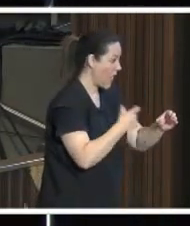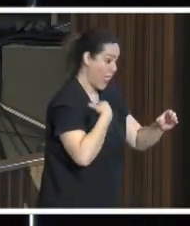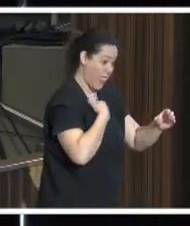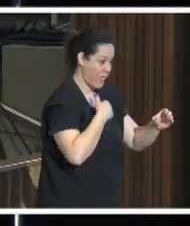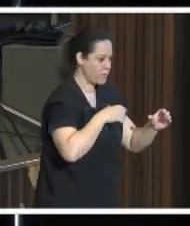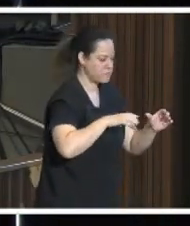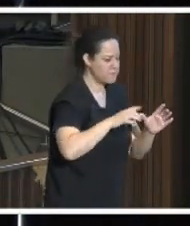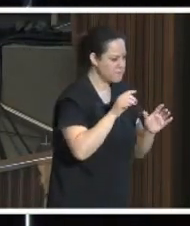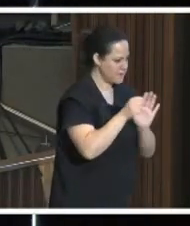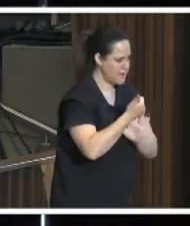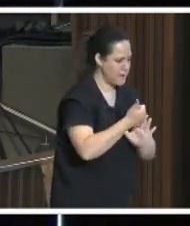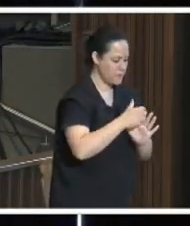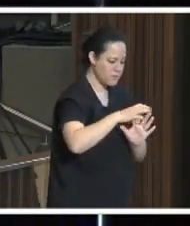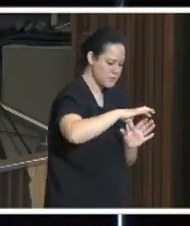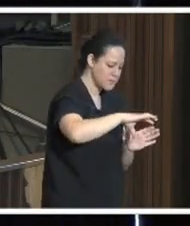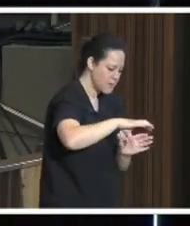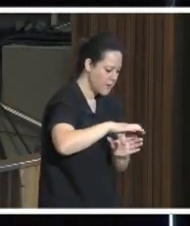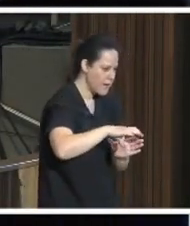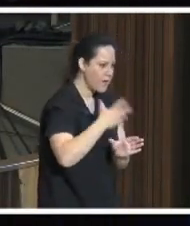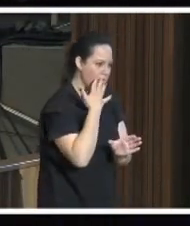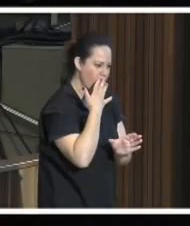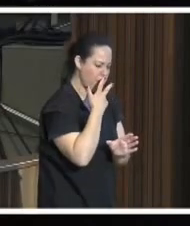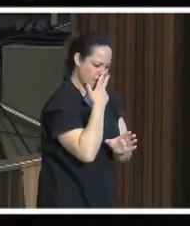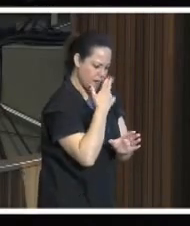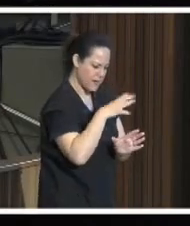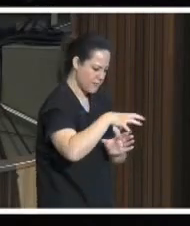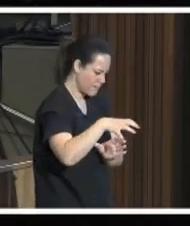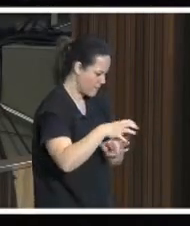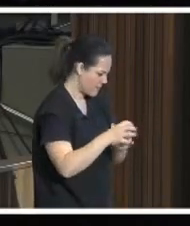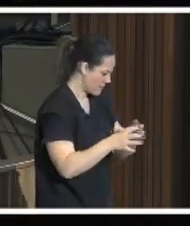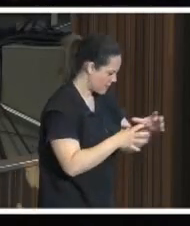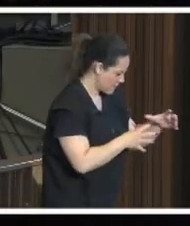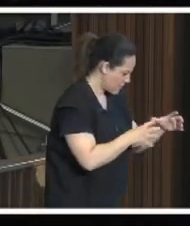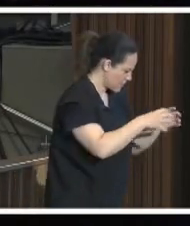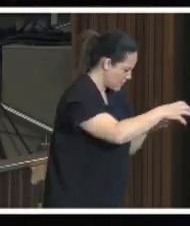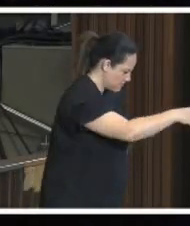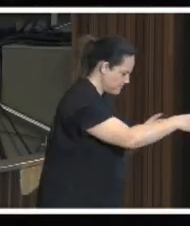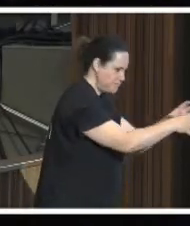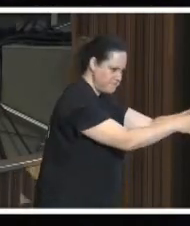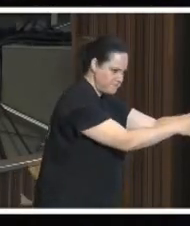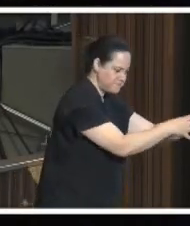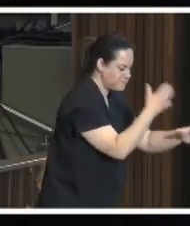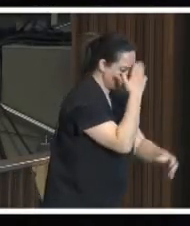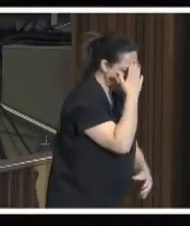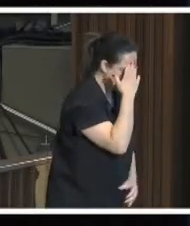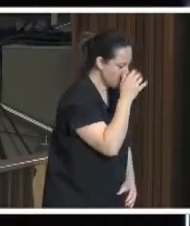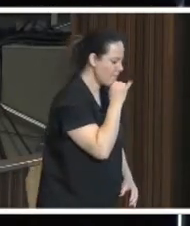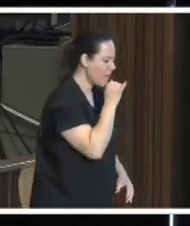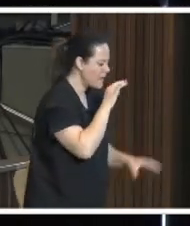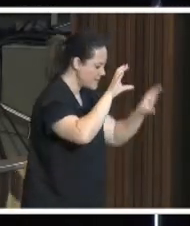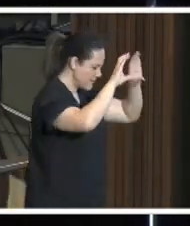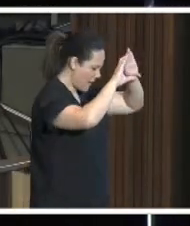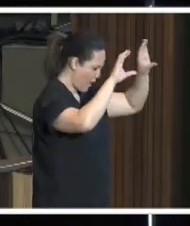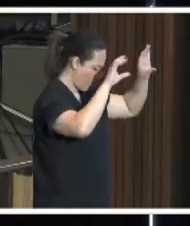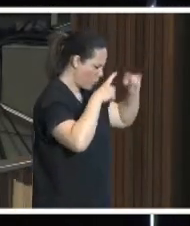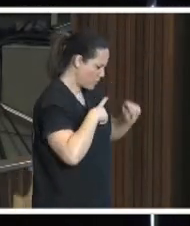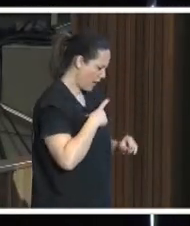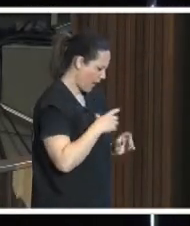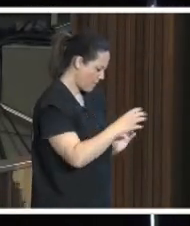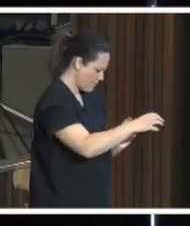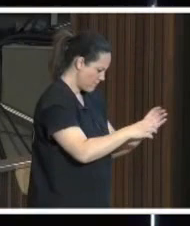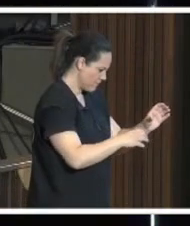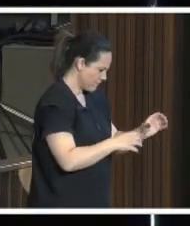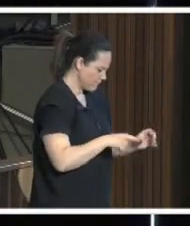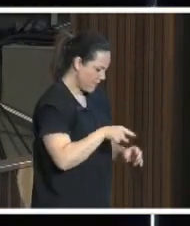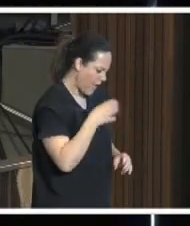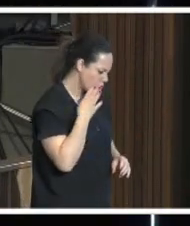você faz isso. Então, se no quebra-cabeça, por exemplo, eu sei que tem um céu, não é? Eu vou